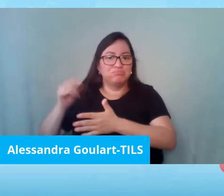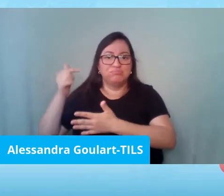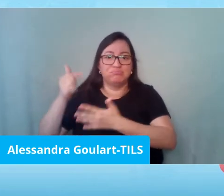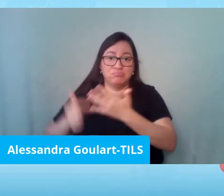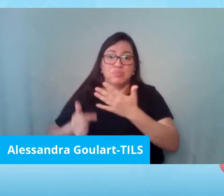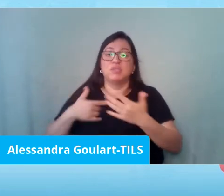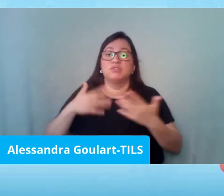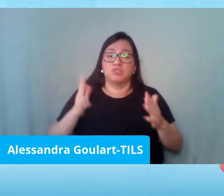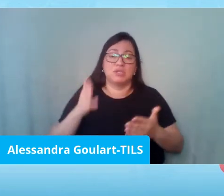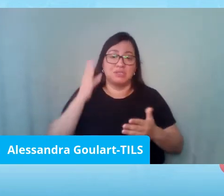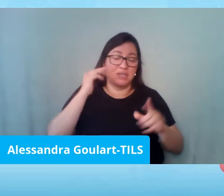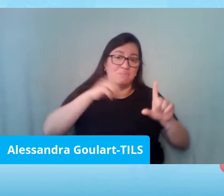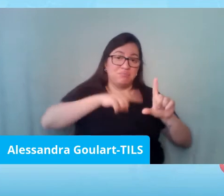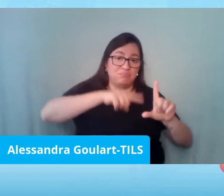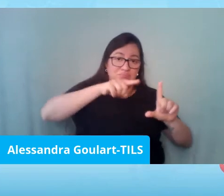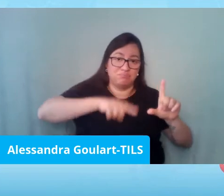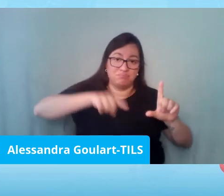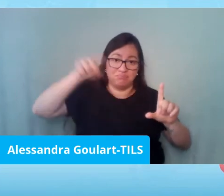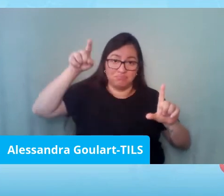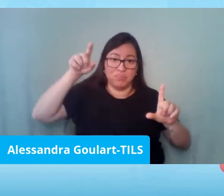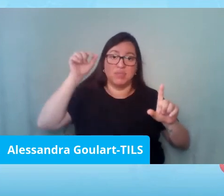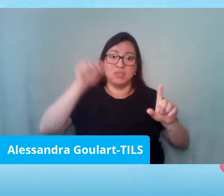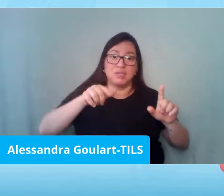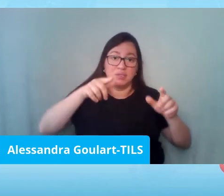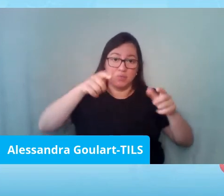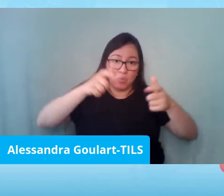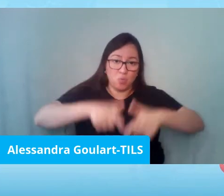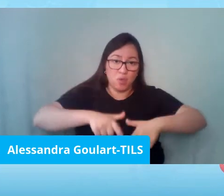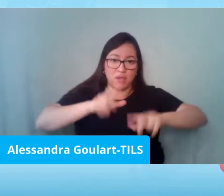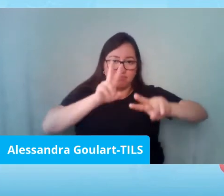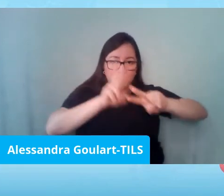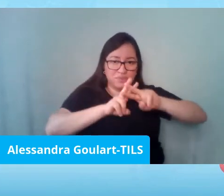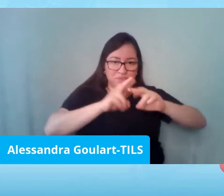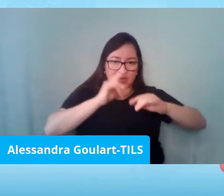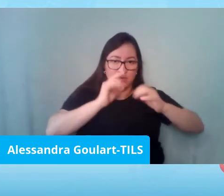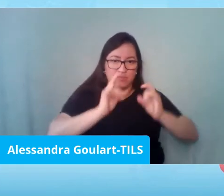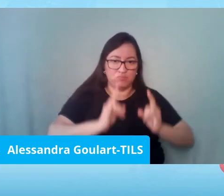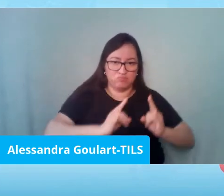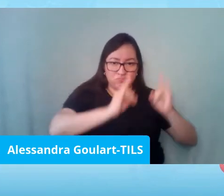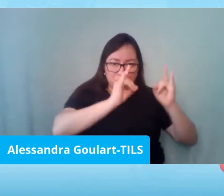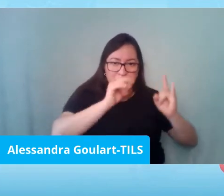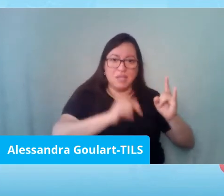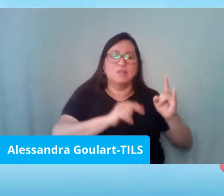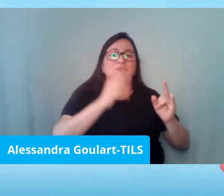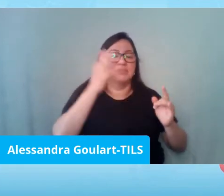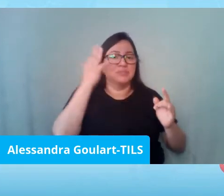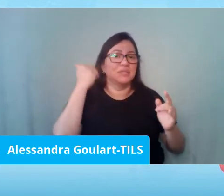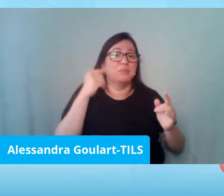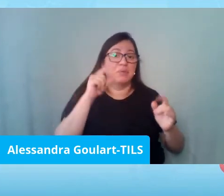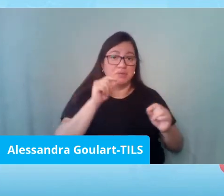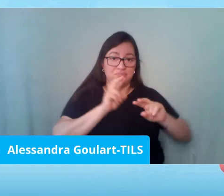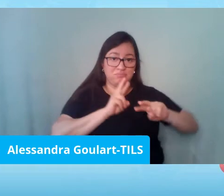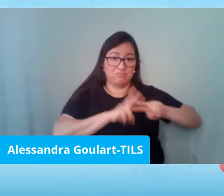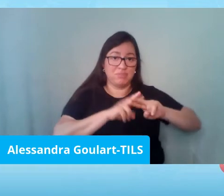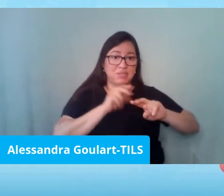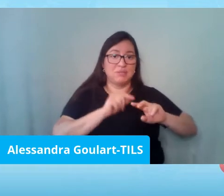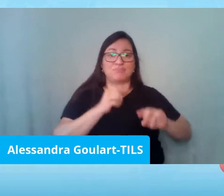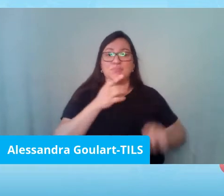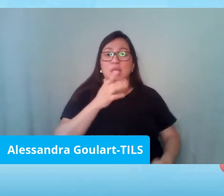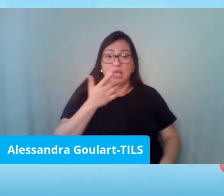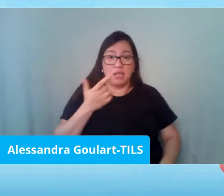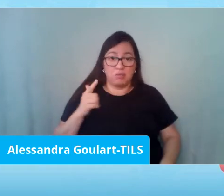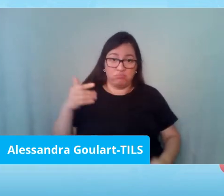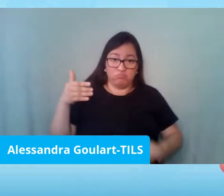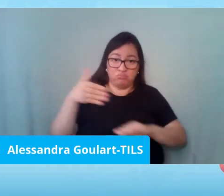dentro dos estabelecimentos prisionais. E a gente precisa estar muito atento que essa pessoa ela pode estar se contaminando com